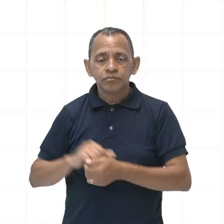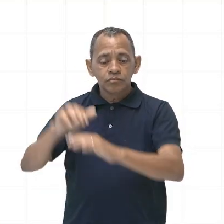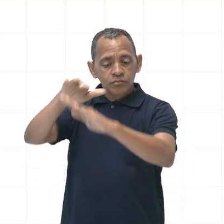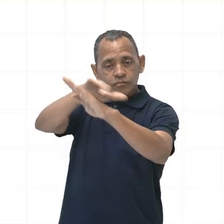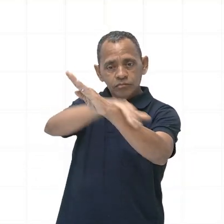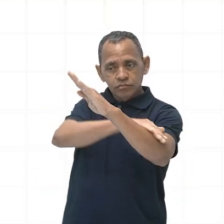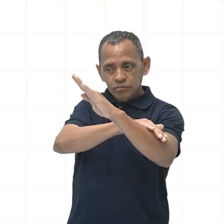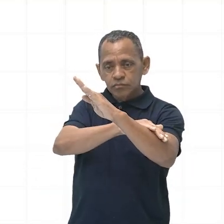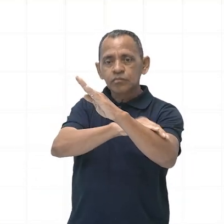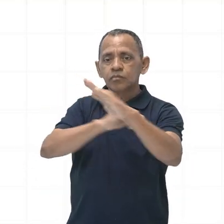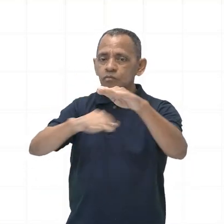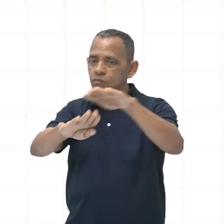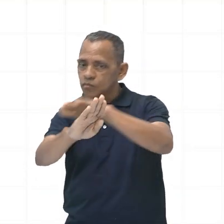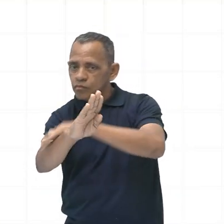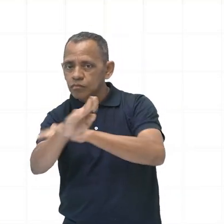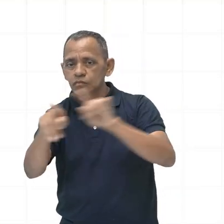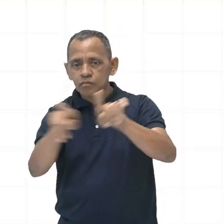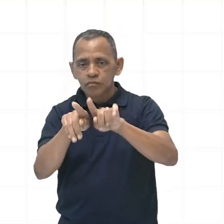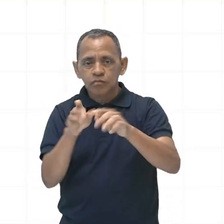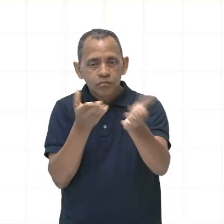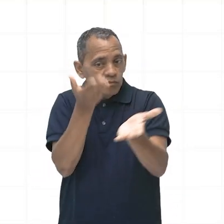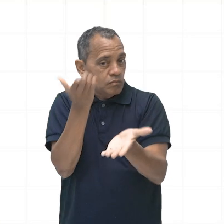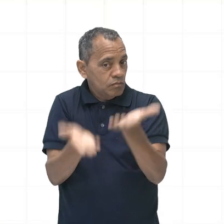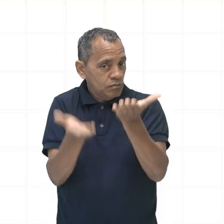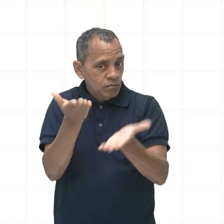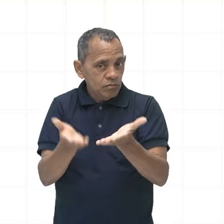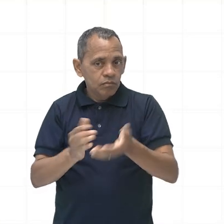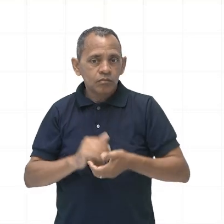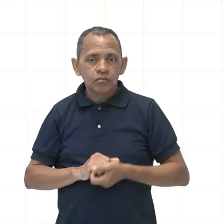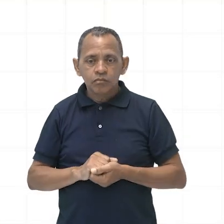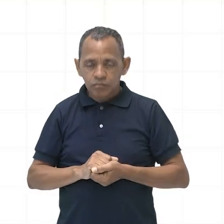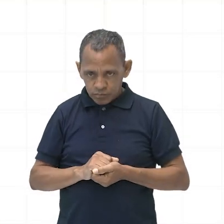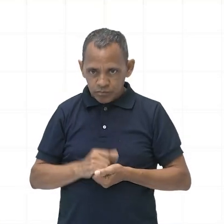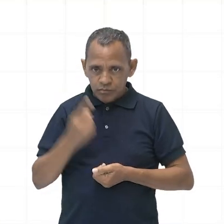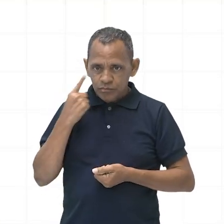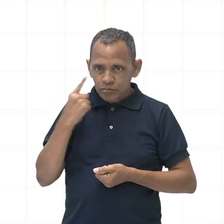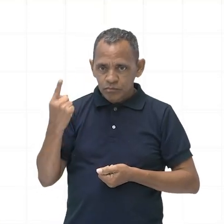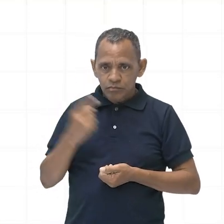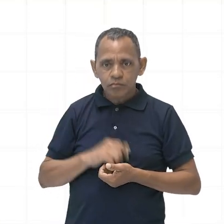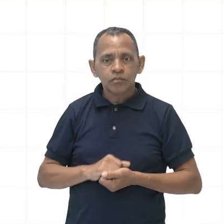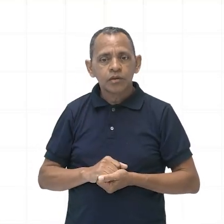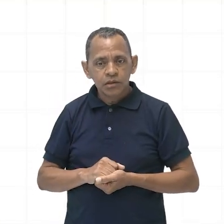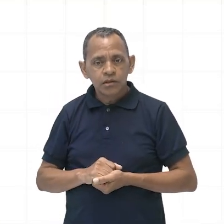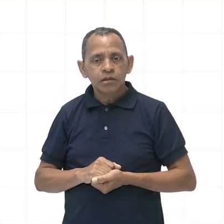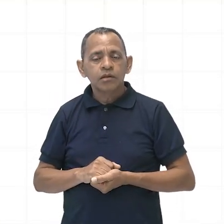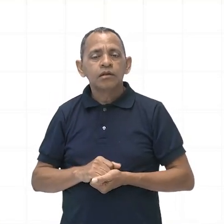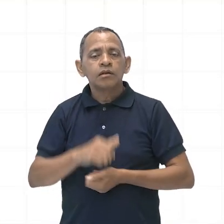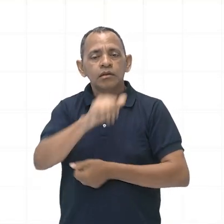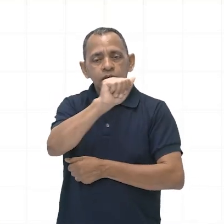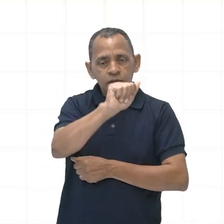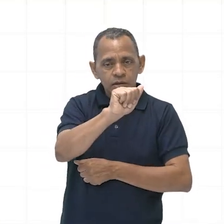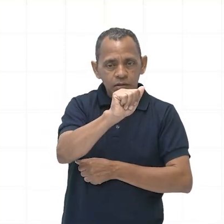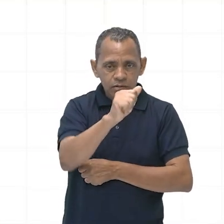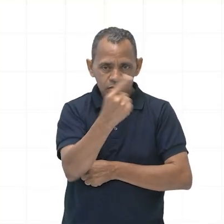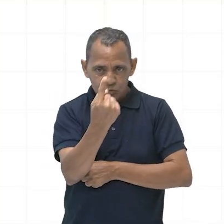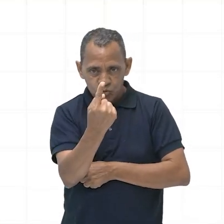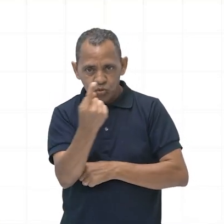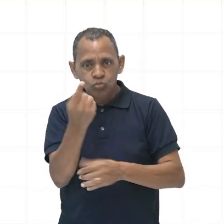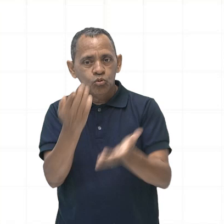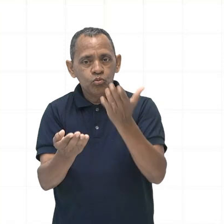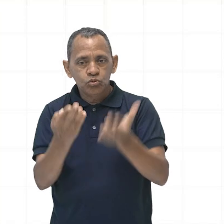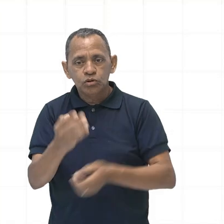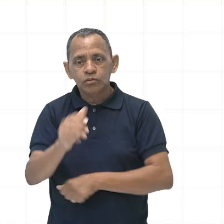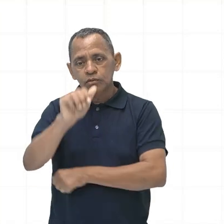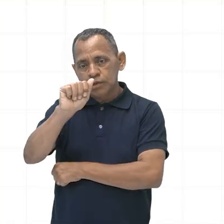serão proporcionais, ou seja, o A' vai estar para o lado A, assim como o B' estará para o lado